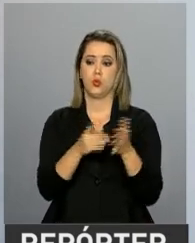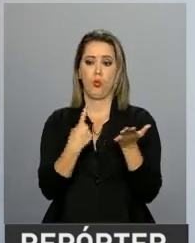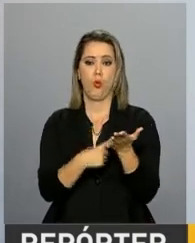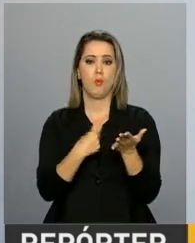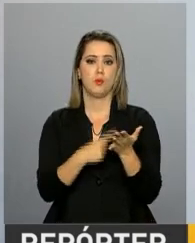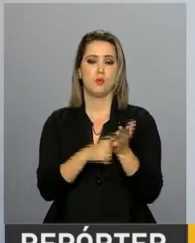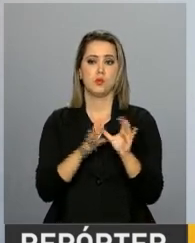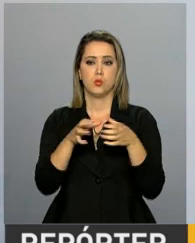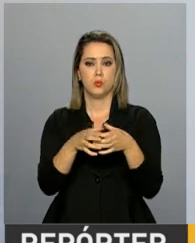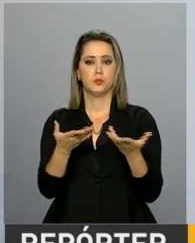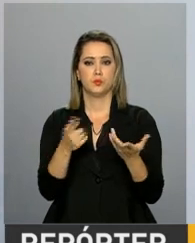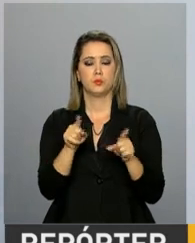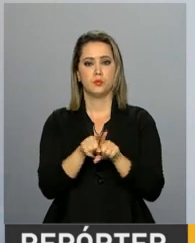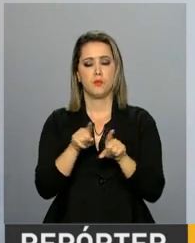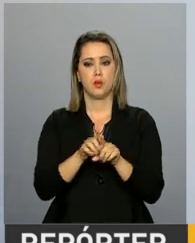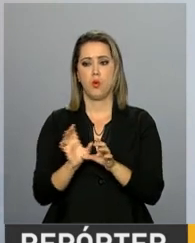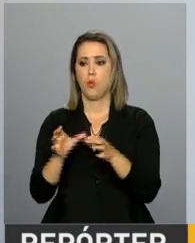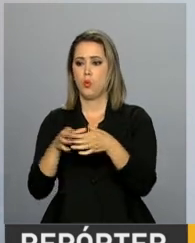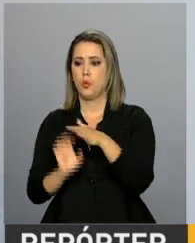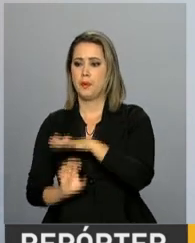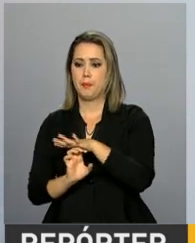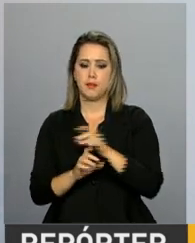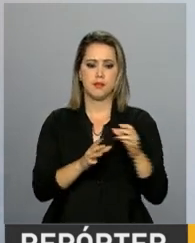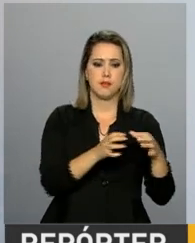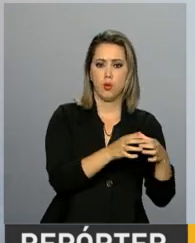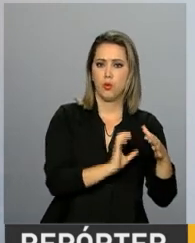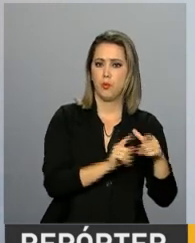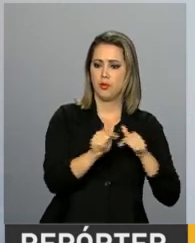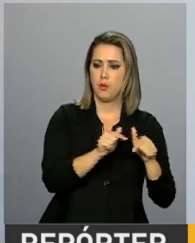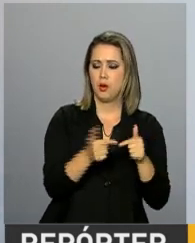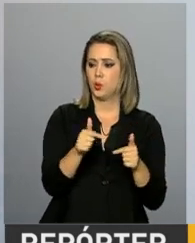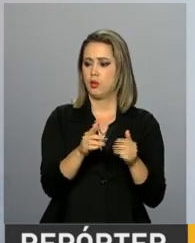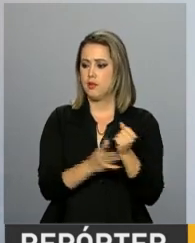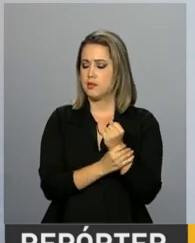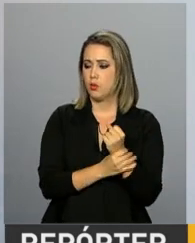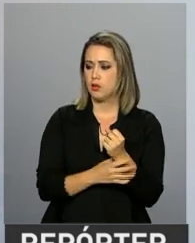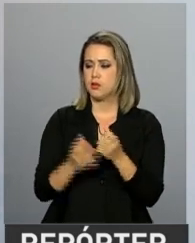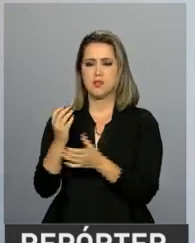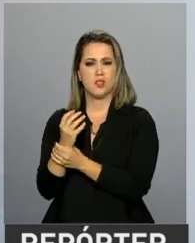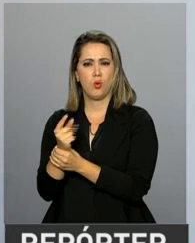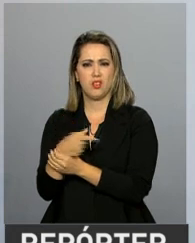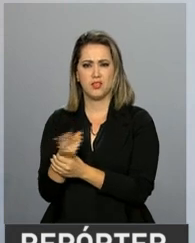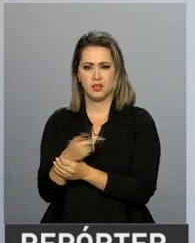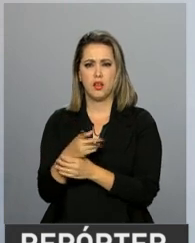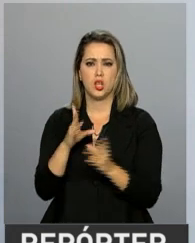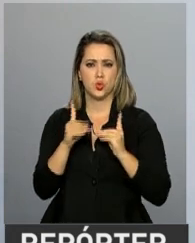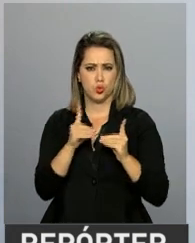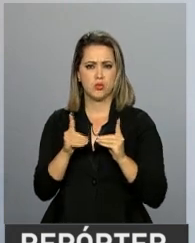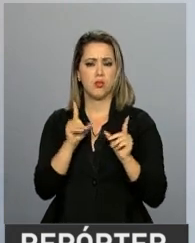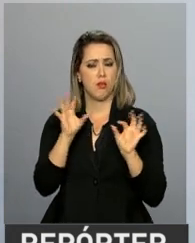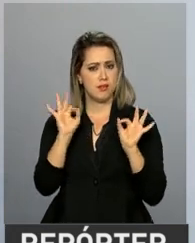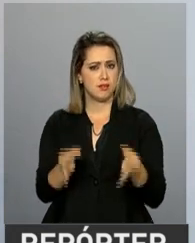as partes trabalhador empregador quando sendo para negociar não tem segurança se aquilo que está pactuado vai ser